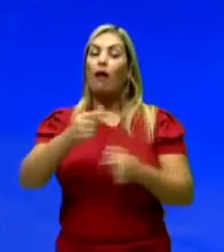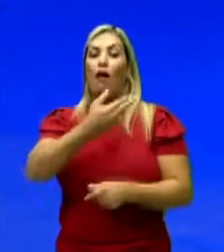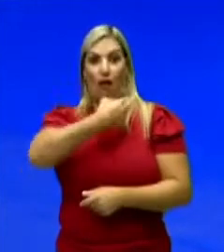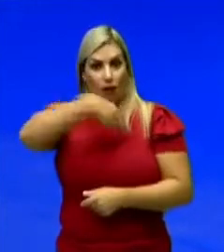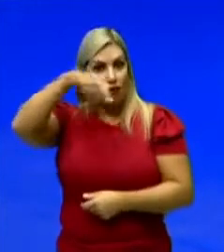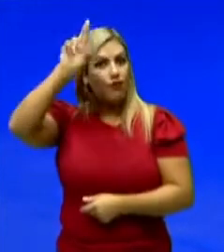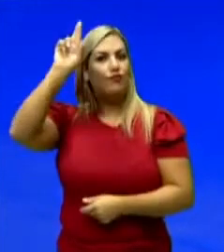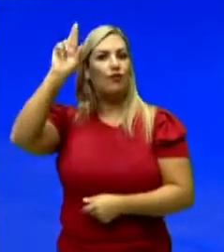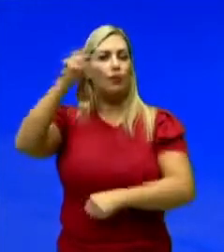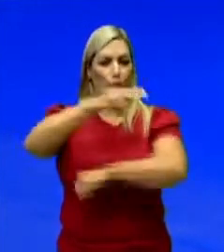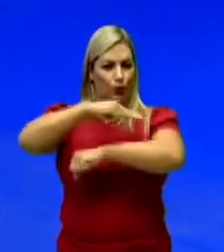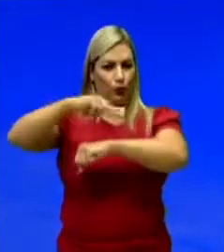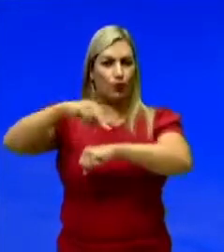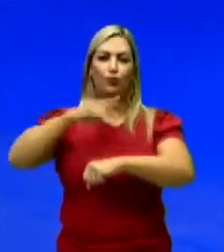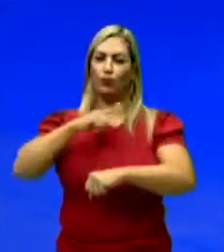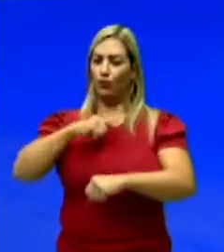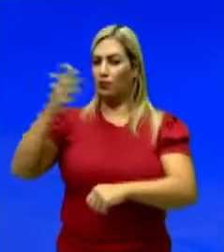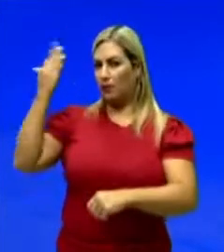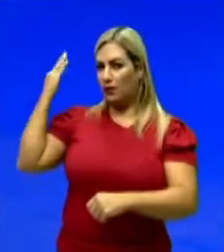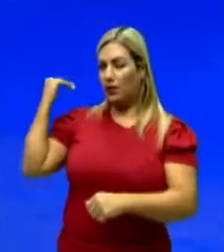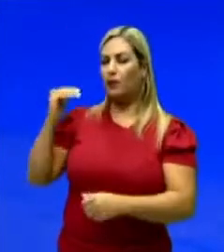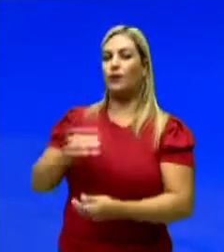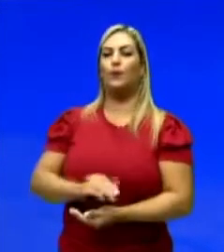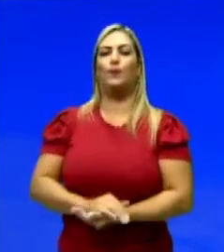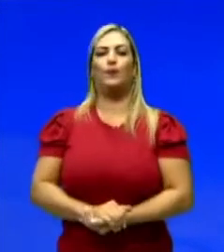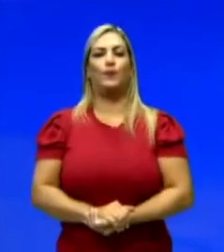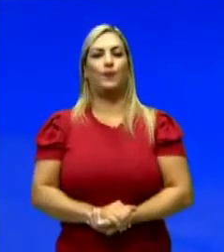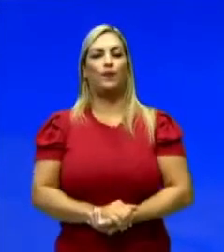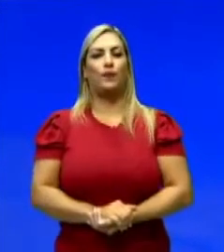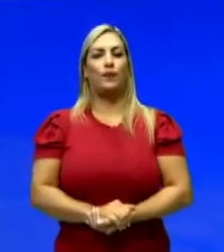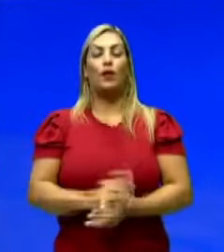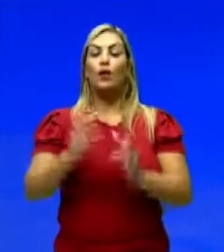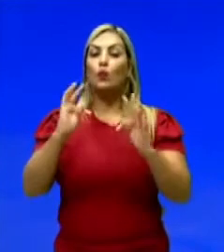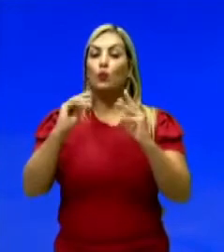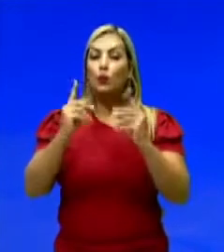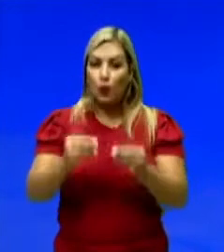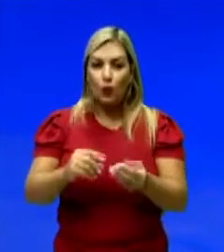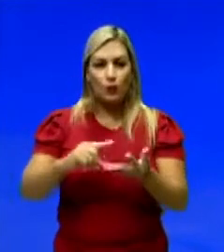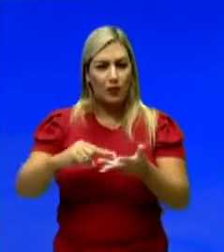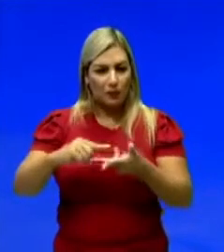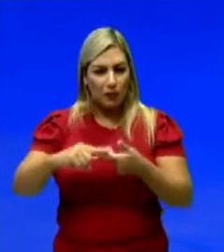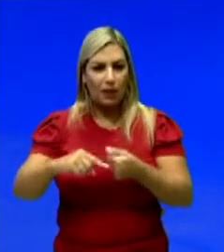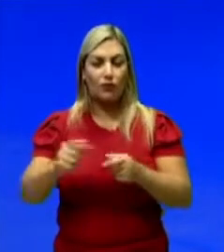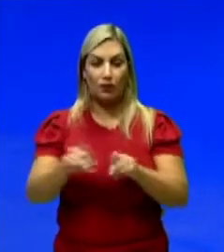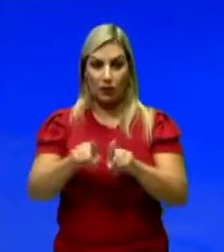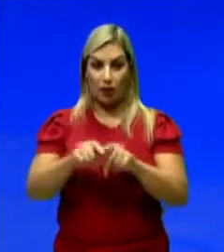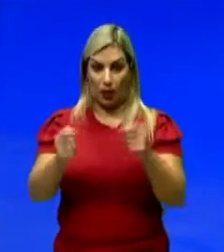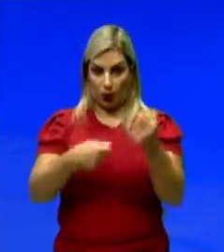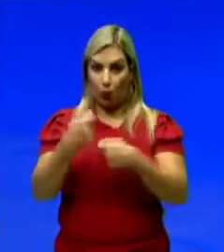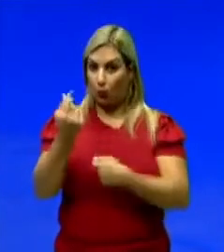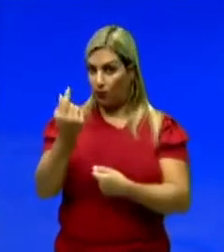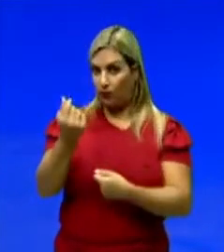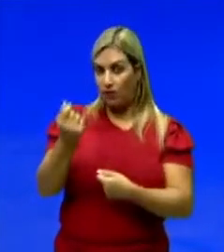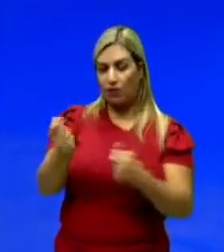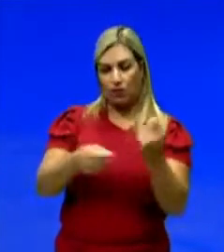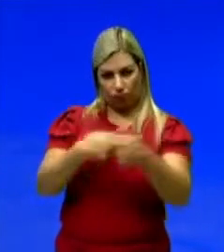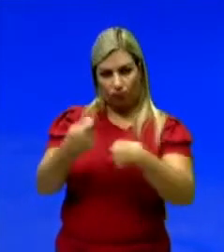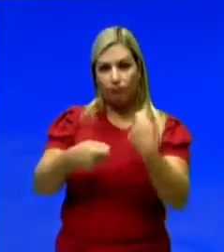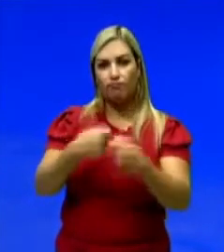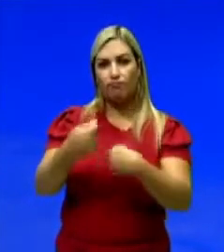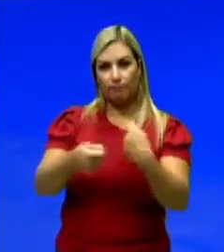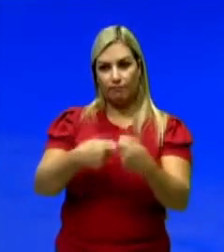tinha com a população egípcios né então do aspecto econômico né observa esse slide que é importante do ponto de vista